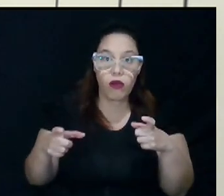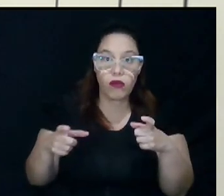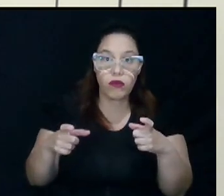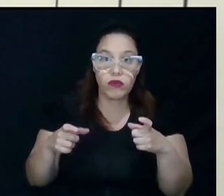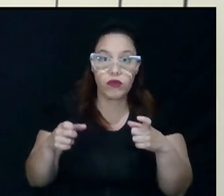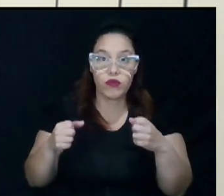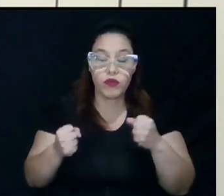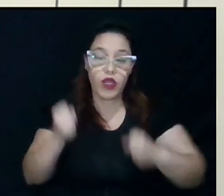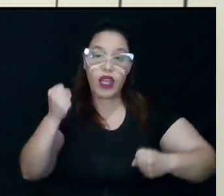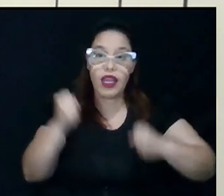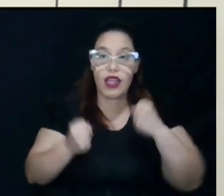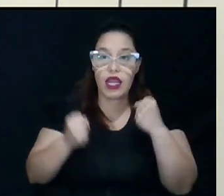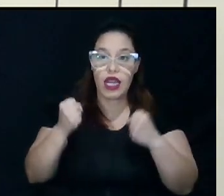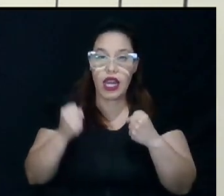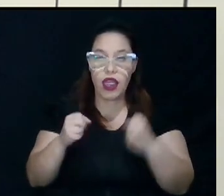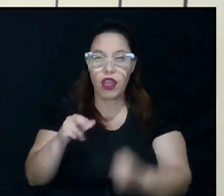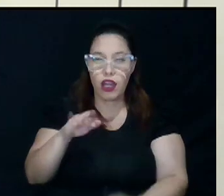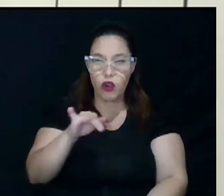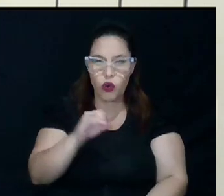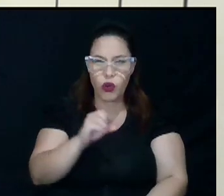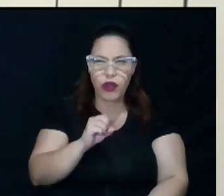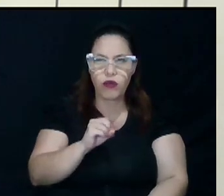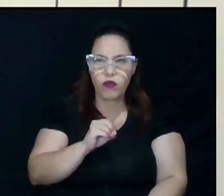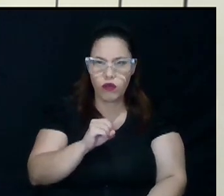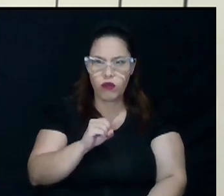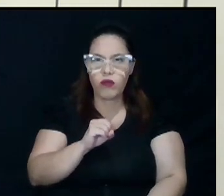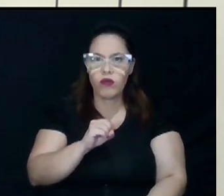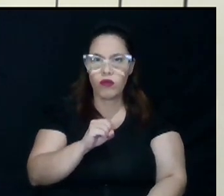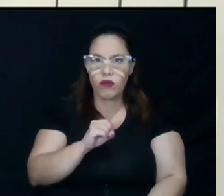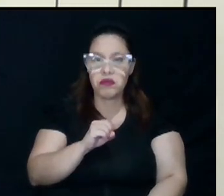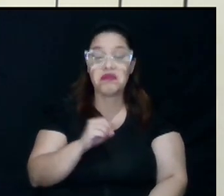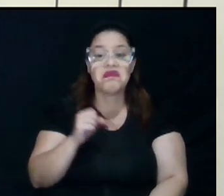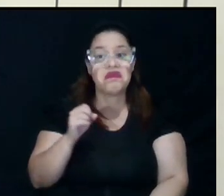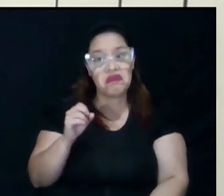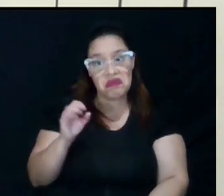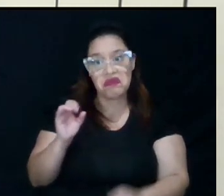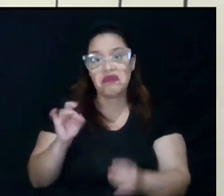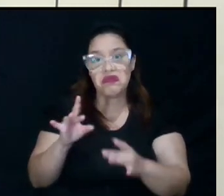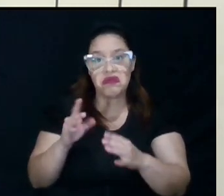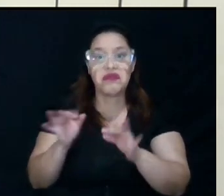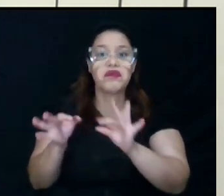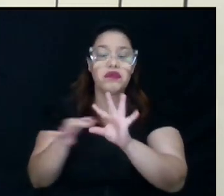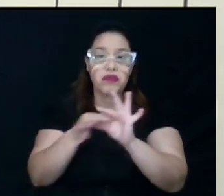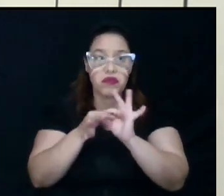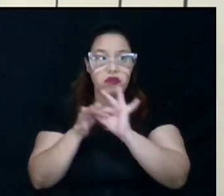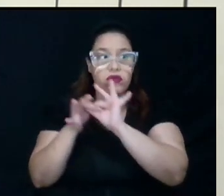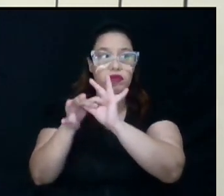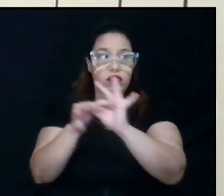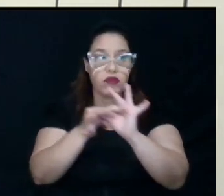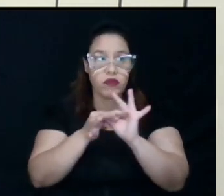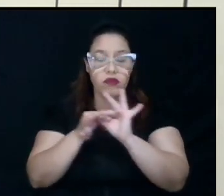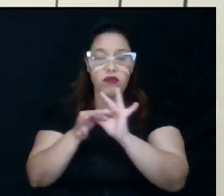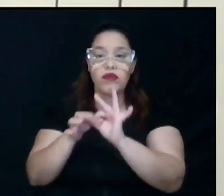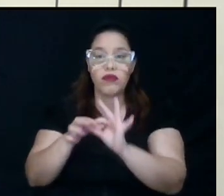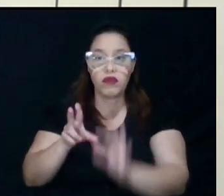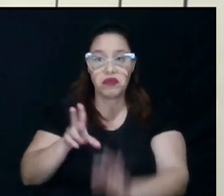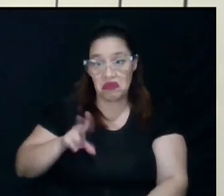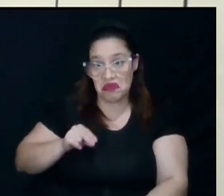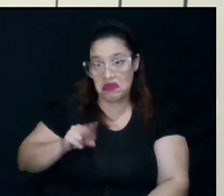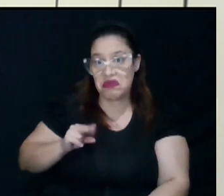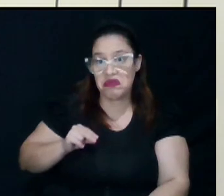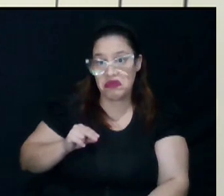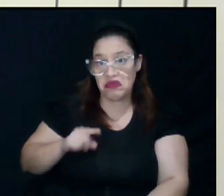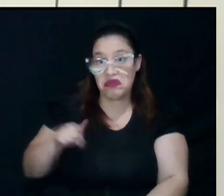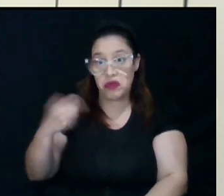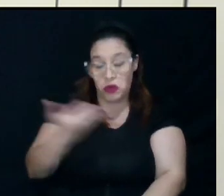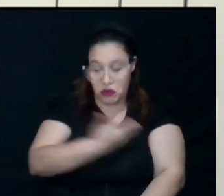elétricos em locais públicos, inclusive em parceria com a iniciativa privada e outros órgãos públicos.